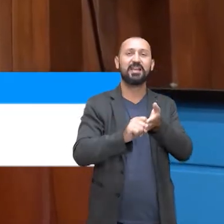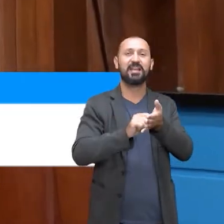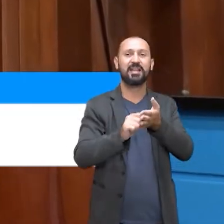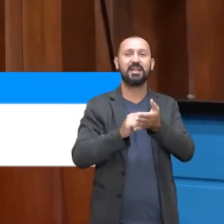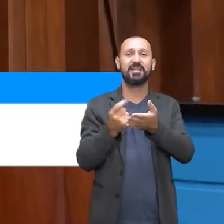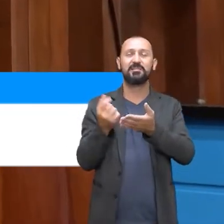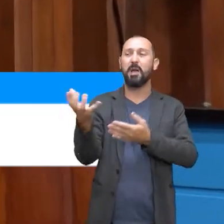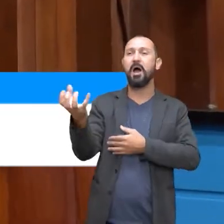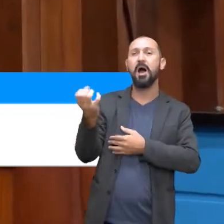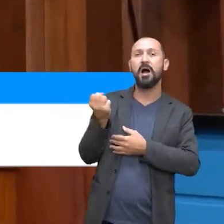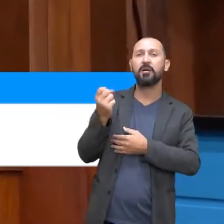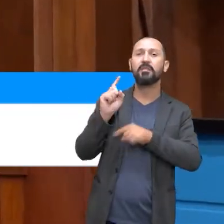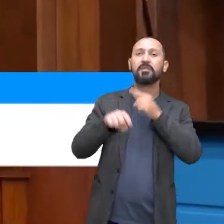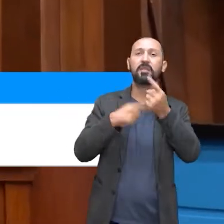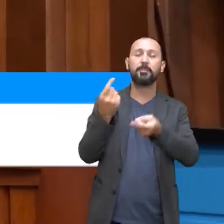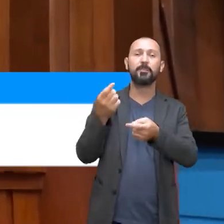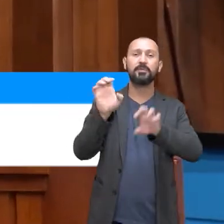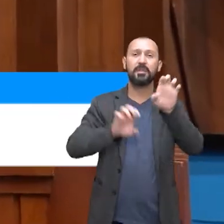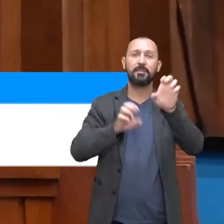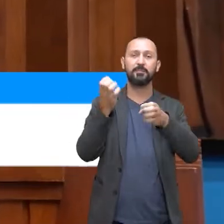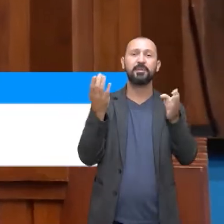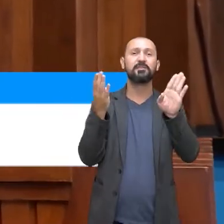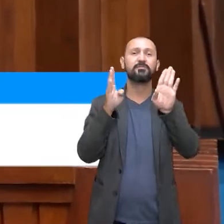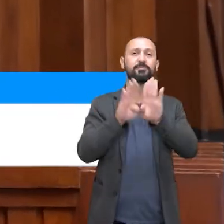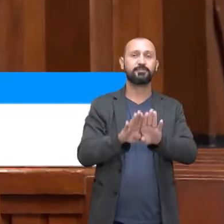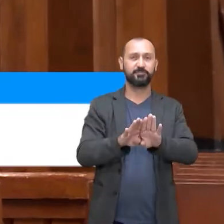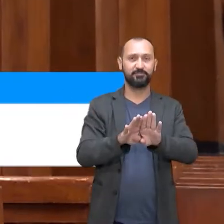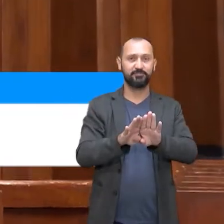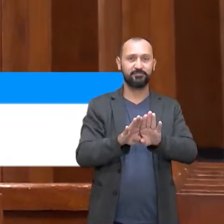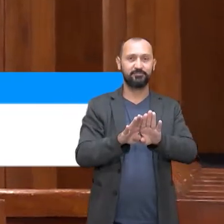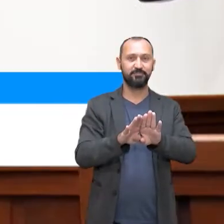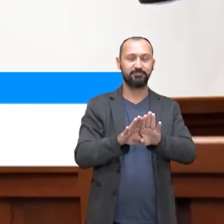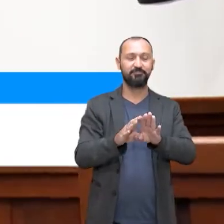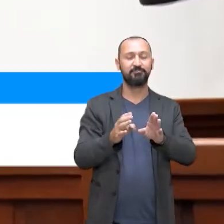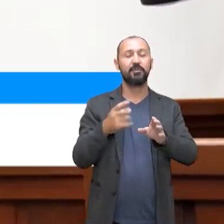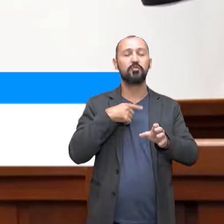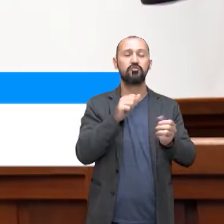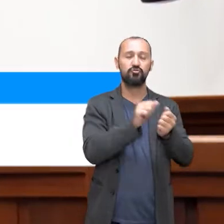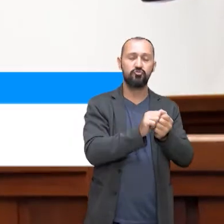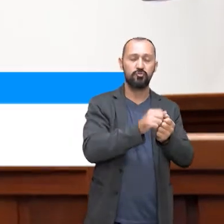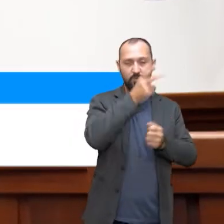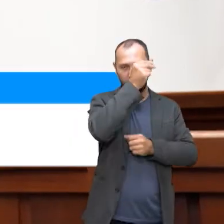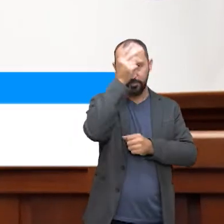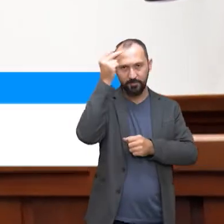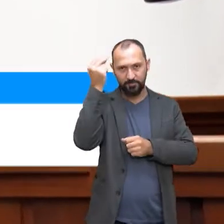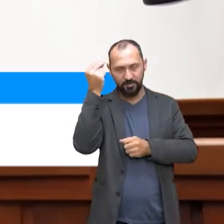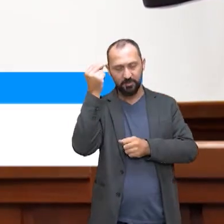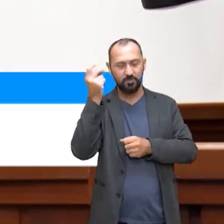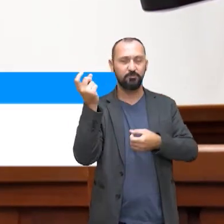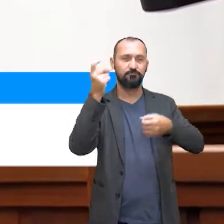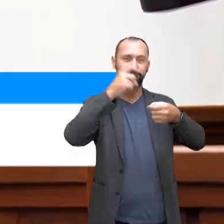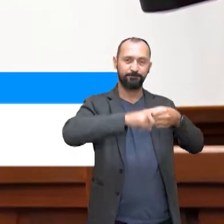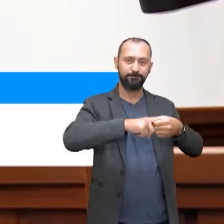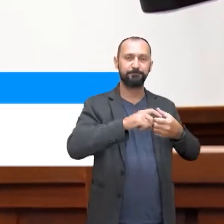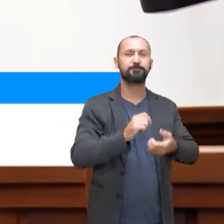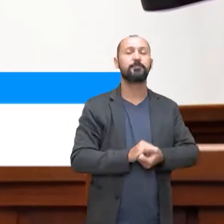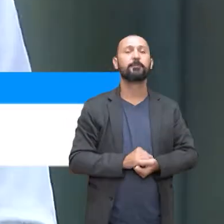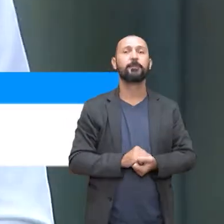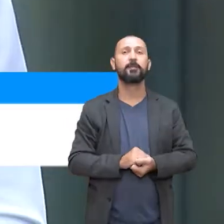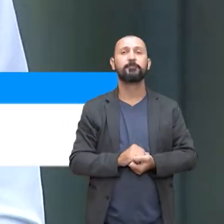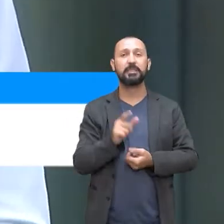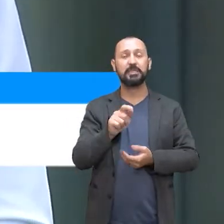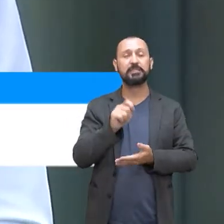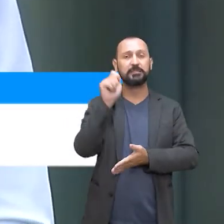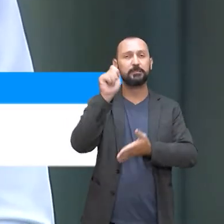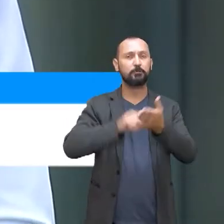créditos a receber após a finalização do contrato de concessão entre o município de Campo Grande e a empresa Flexpark.